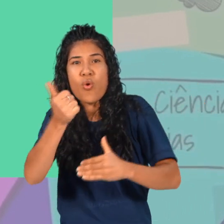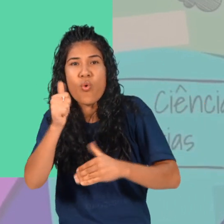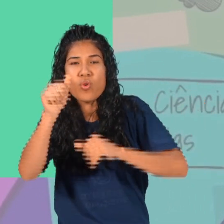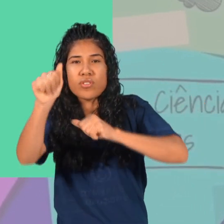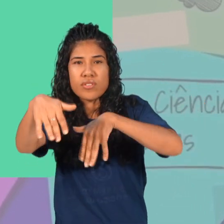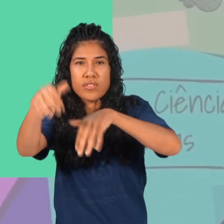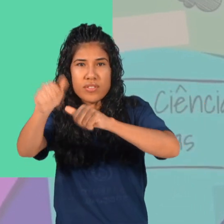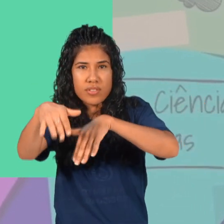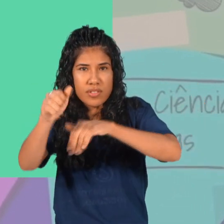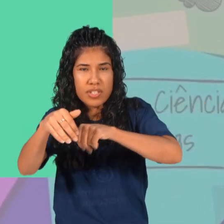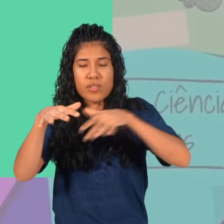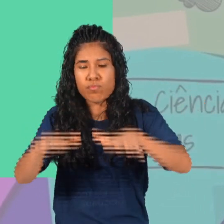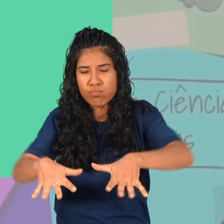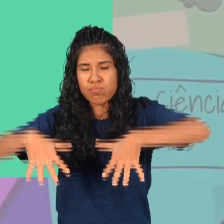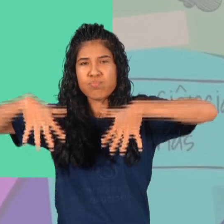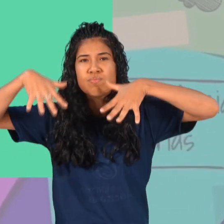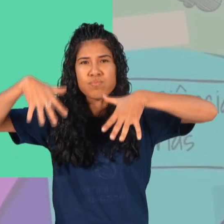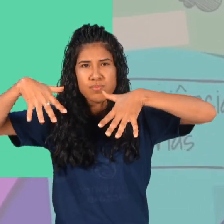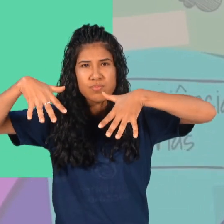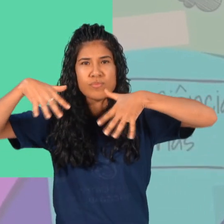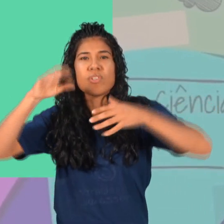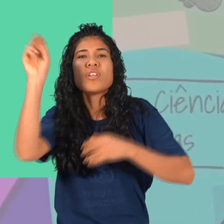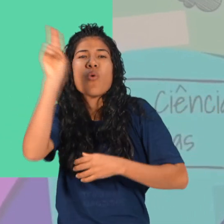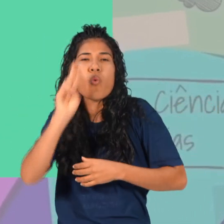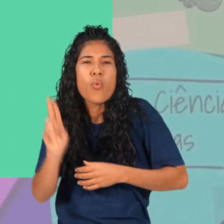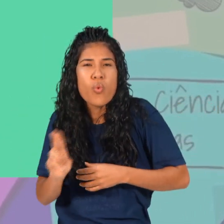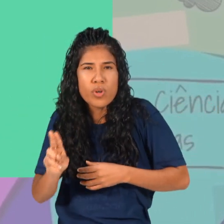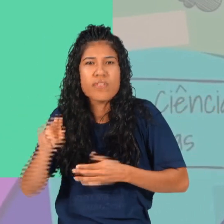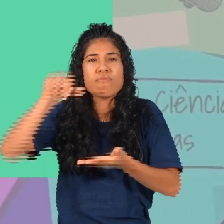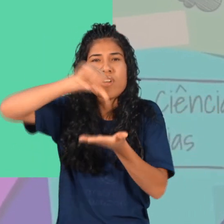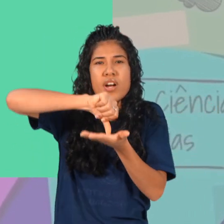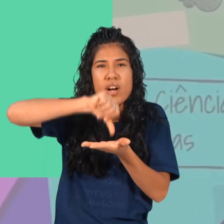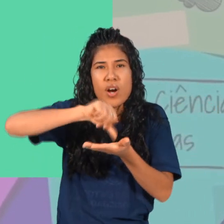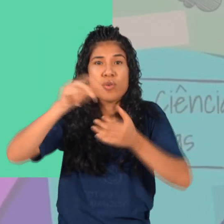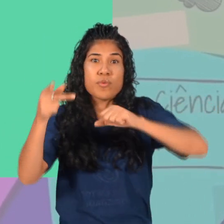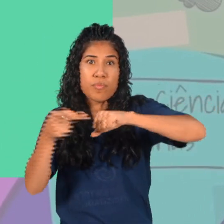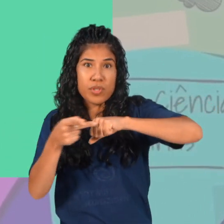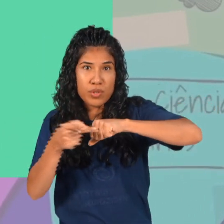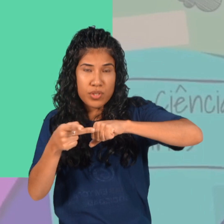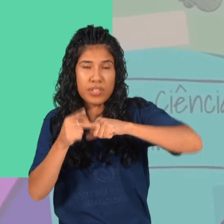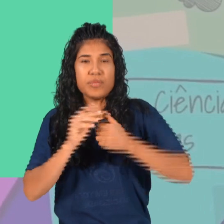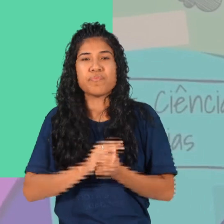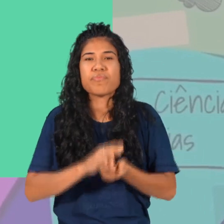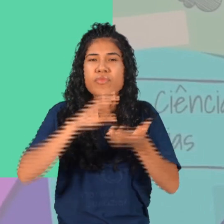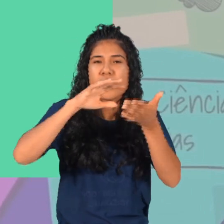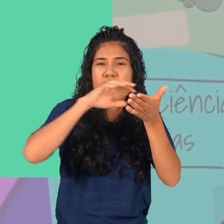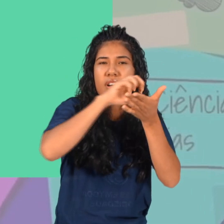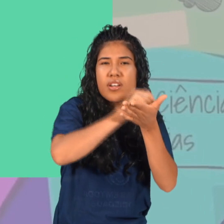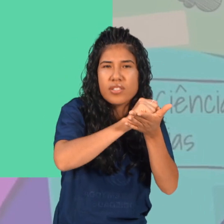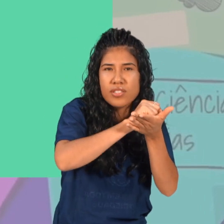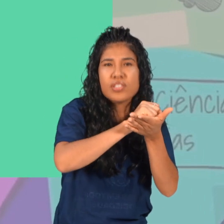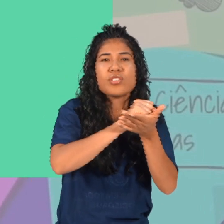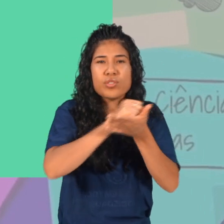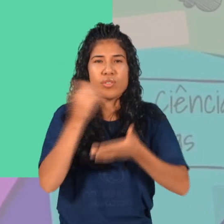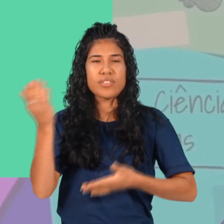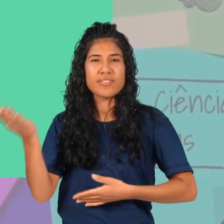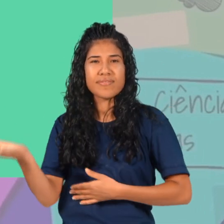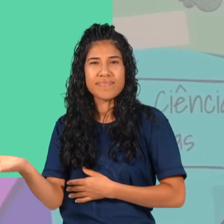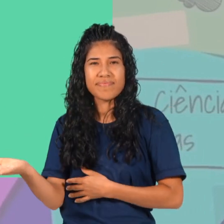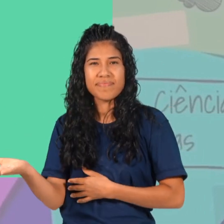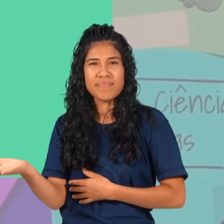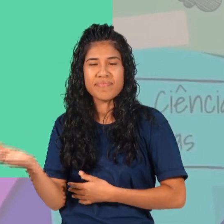setembro no Cine Teatro da univasf no Campus sede as inscrições devem ser feitas